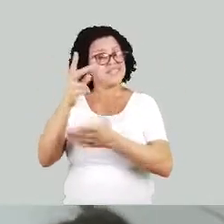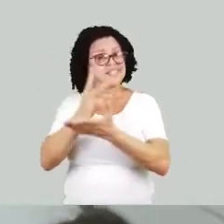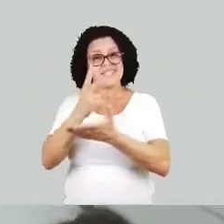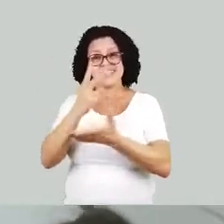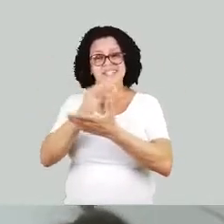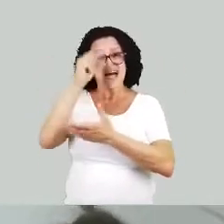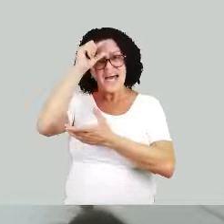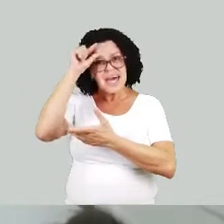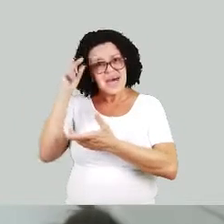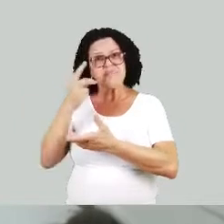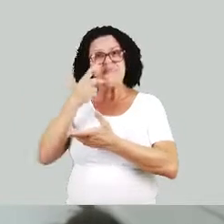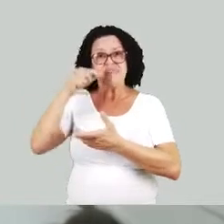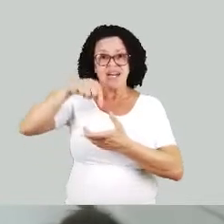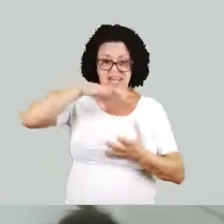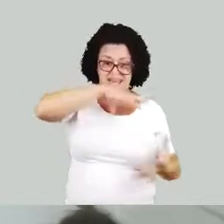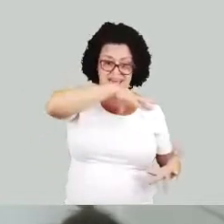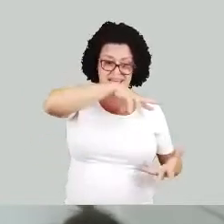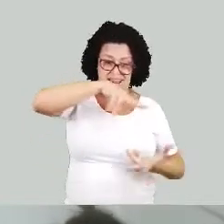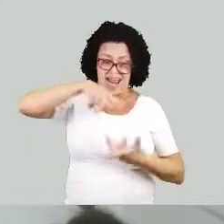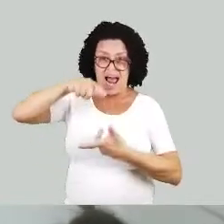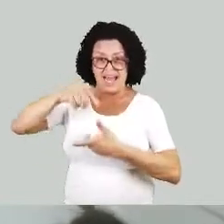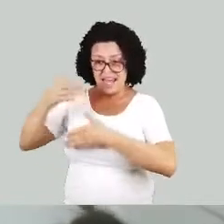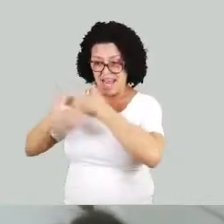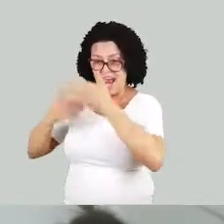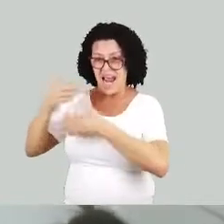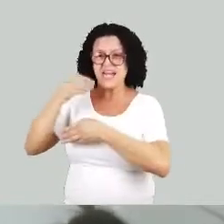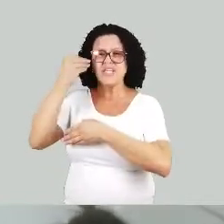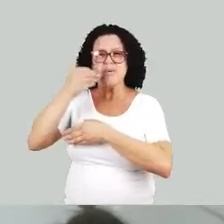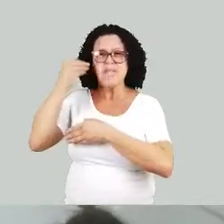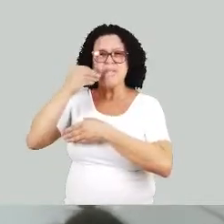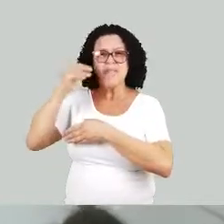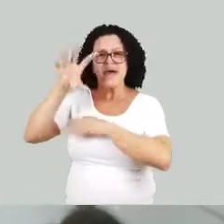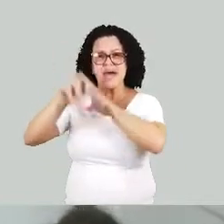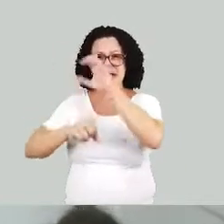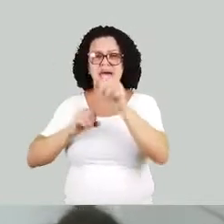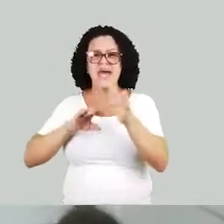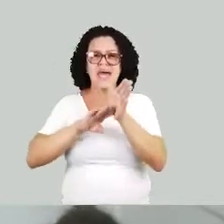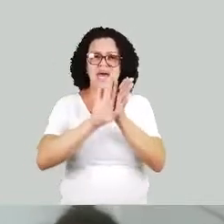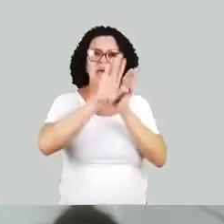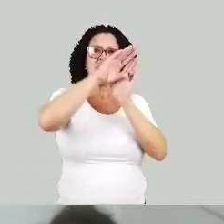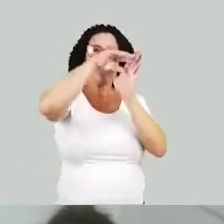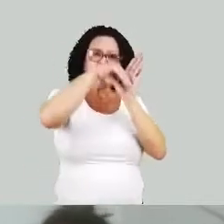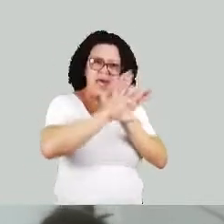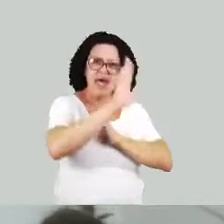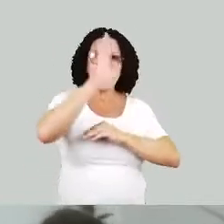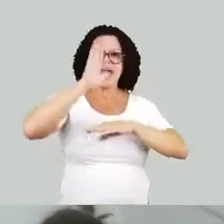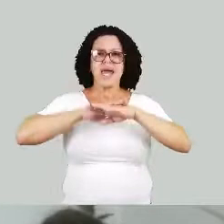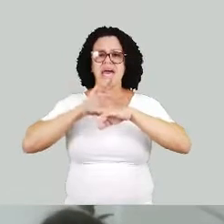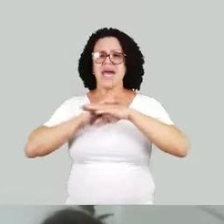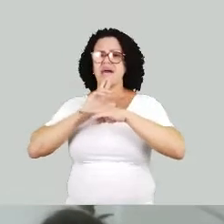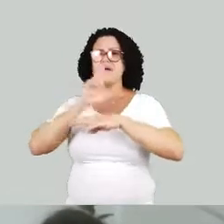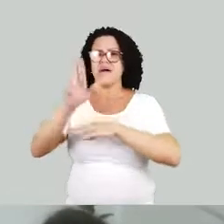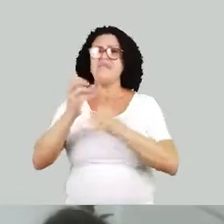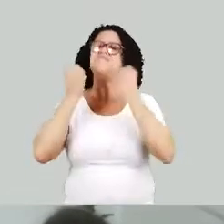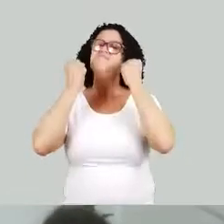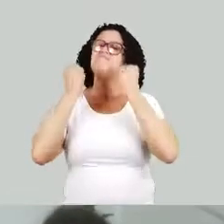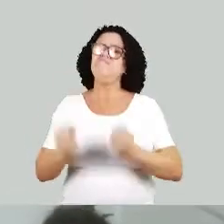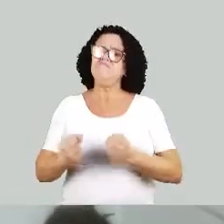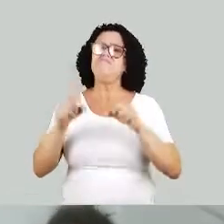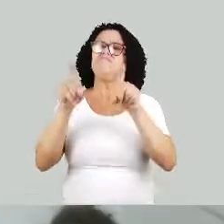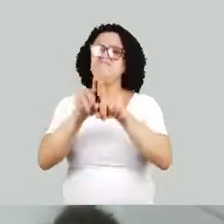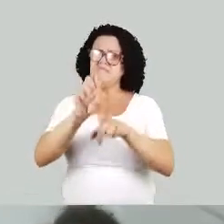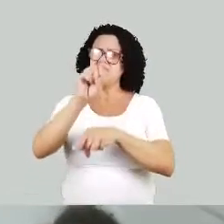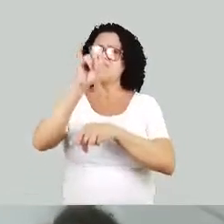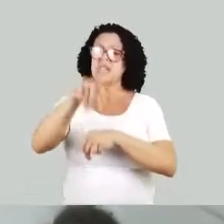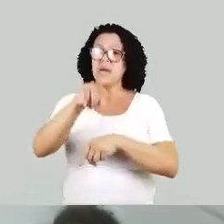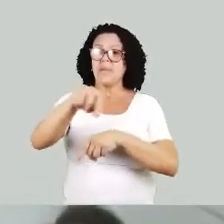Ele fala: a Terra é um plano de experiências e resgates, por vezes bastante penosos, e aquele